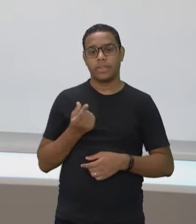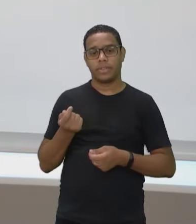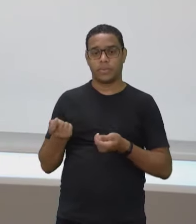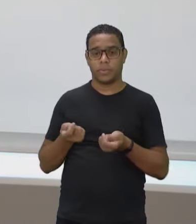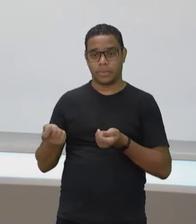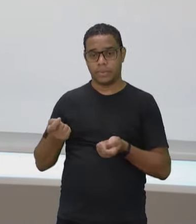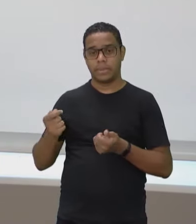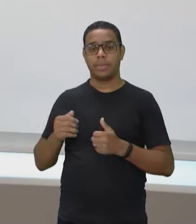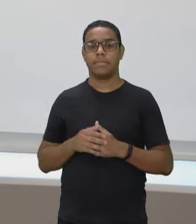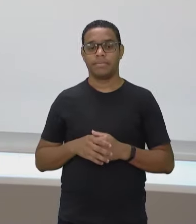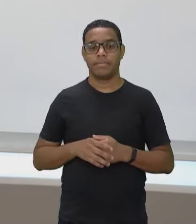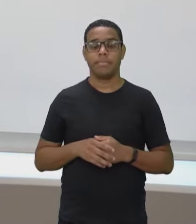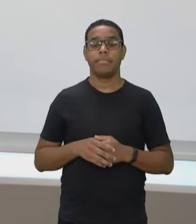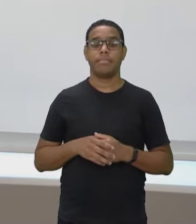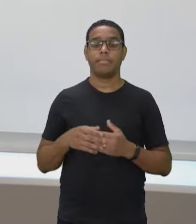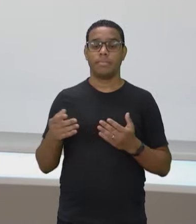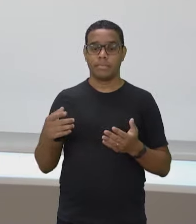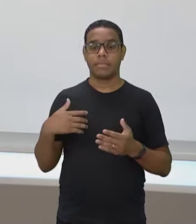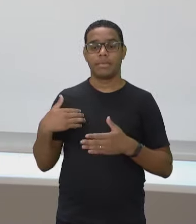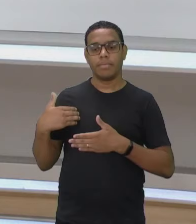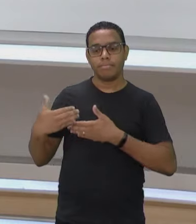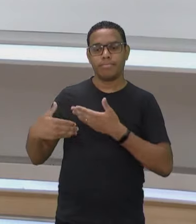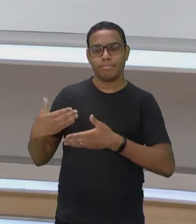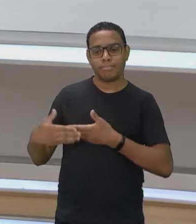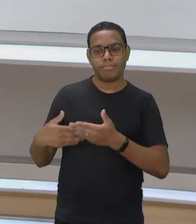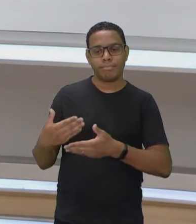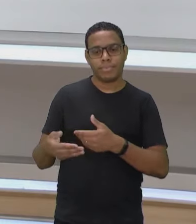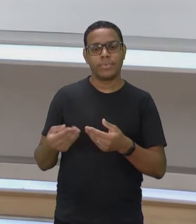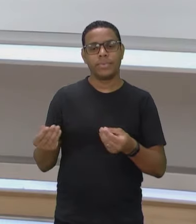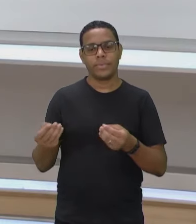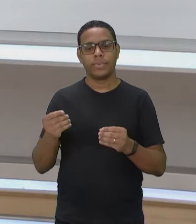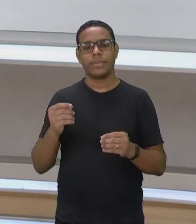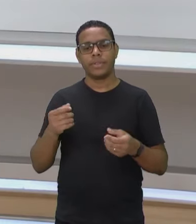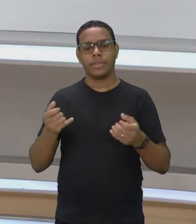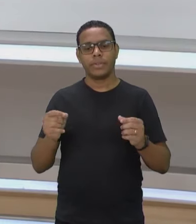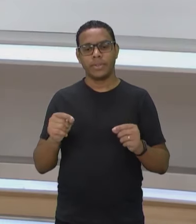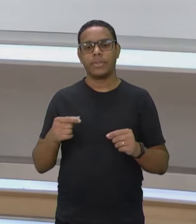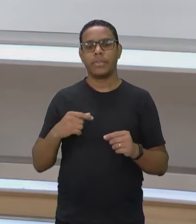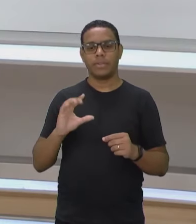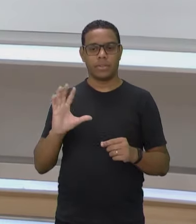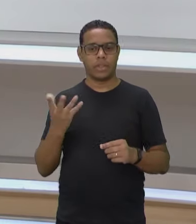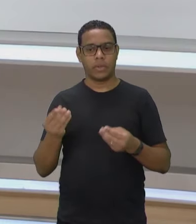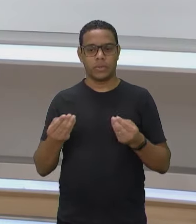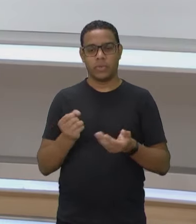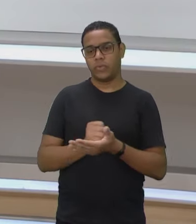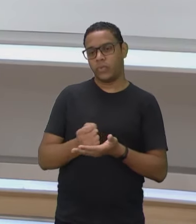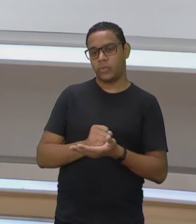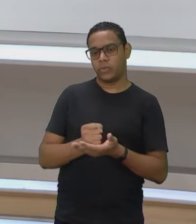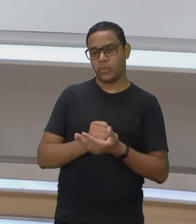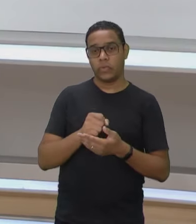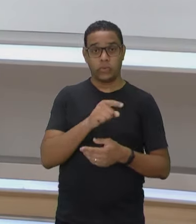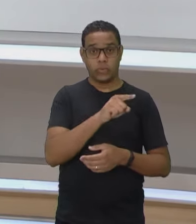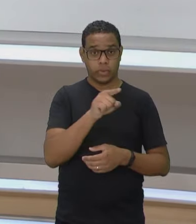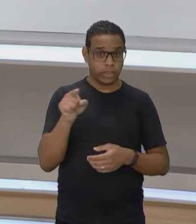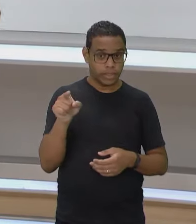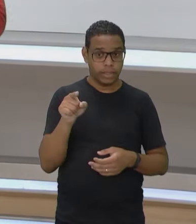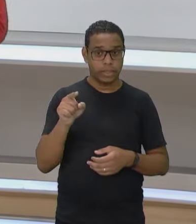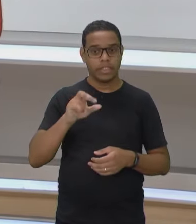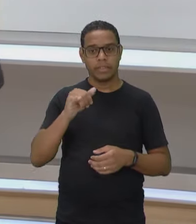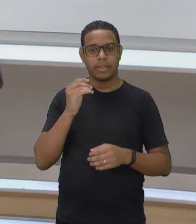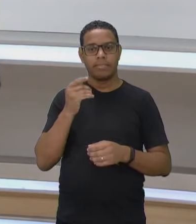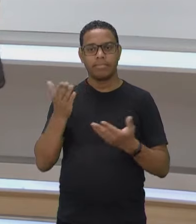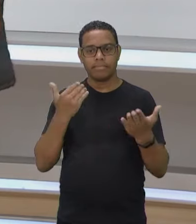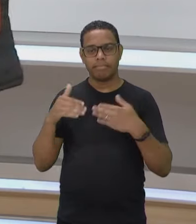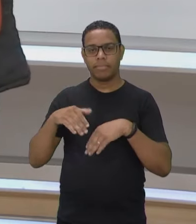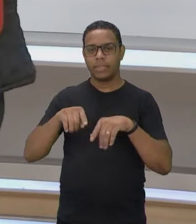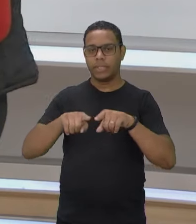guardar dinheiro. E é esse processo aí, dessa definição do que aconteceu no jogo, que vocês aí vão